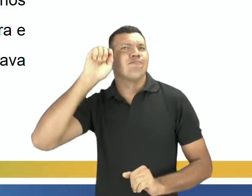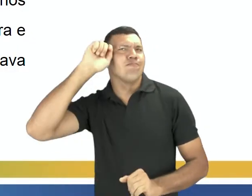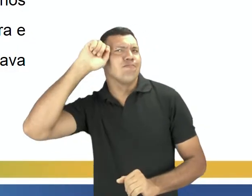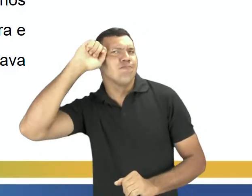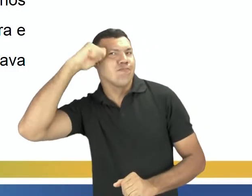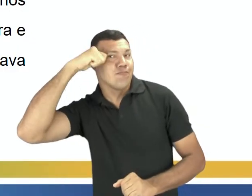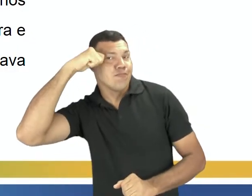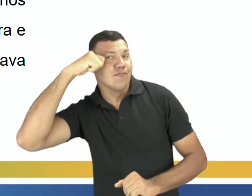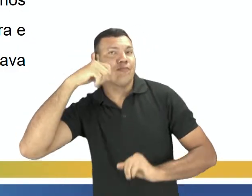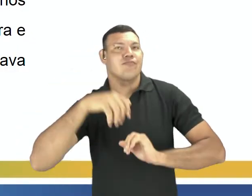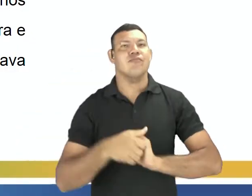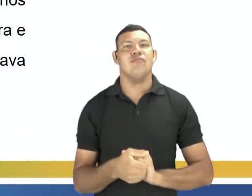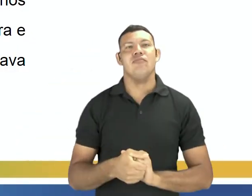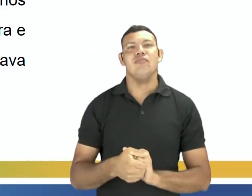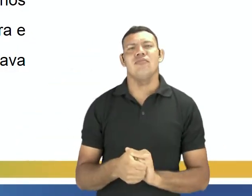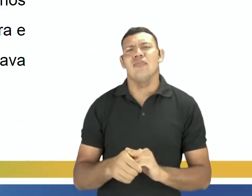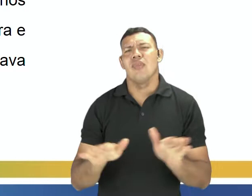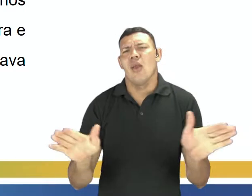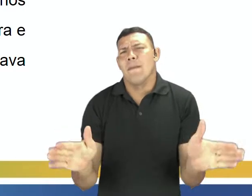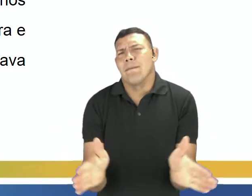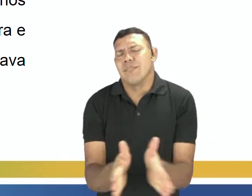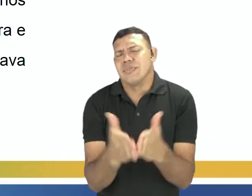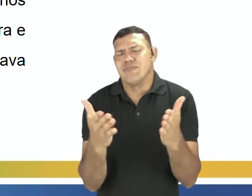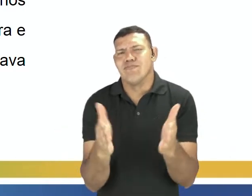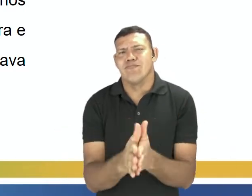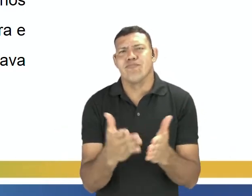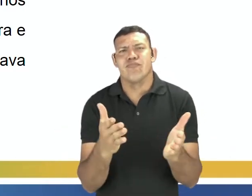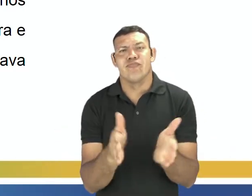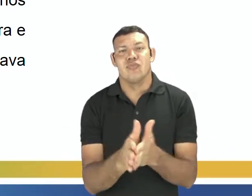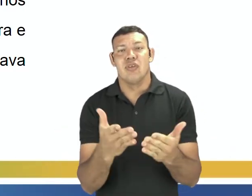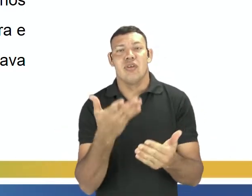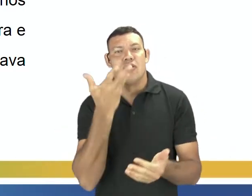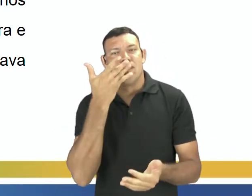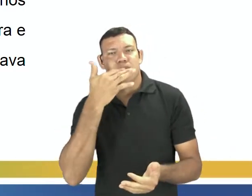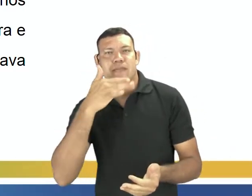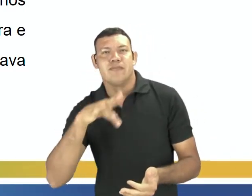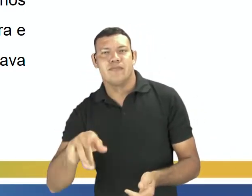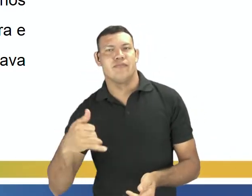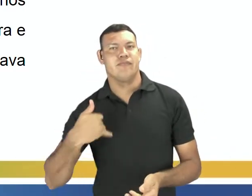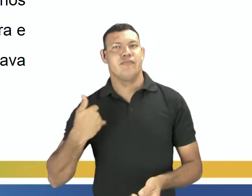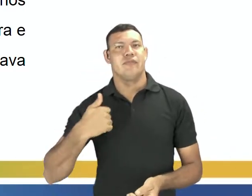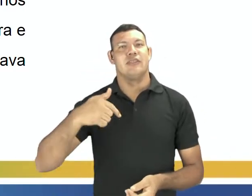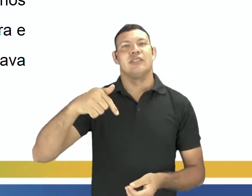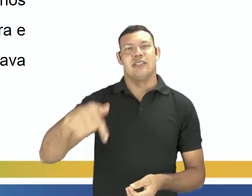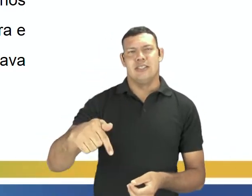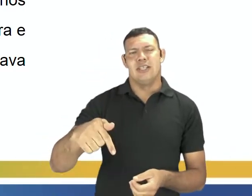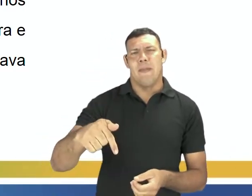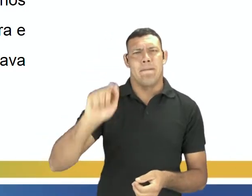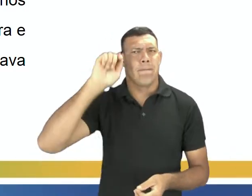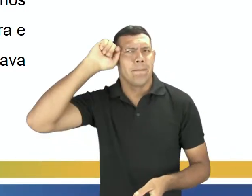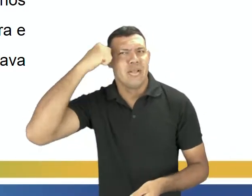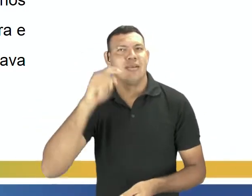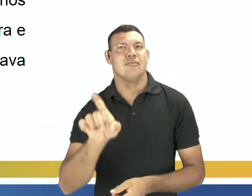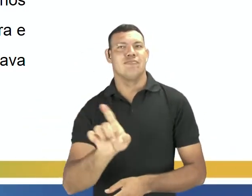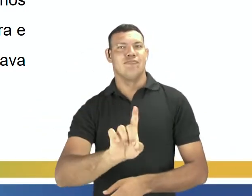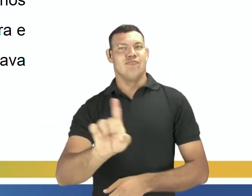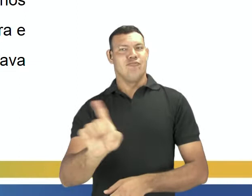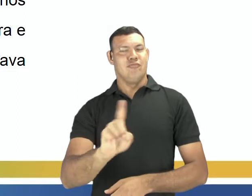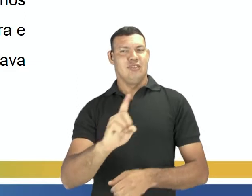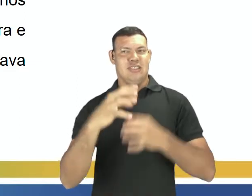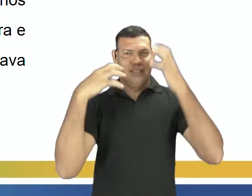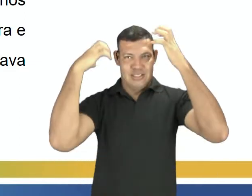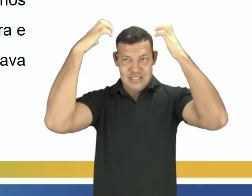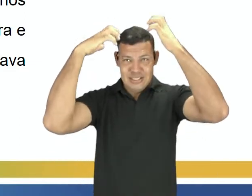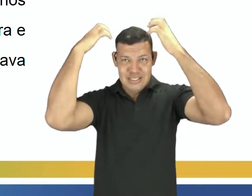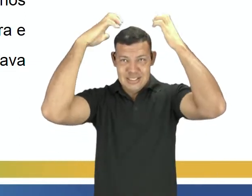Negrinha. Negrinha era uma pobre órfã de 7 anos. Preta? Não, fusca, mulatinha, escura, de cabelos